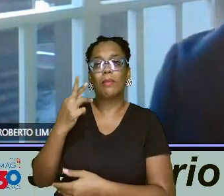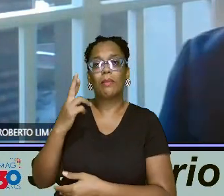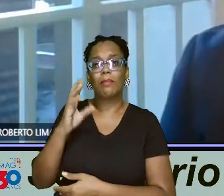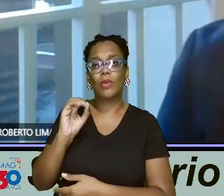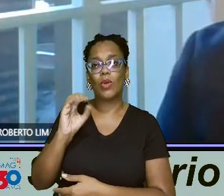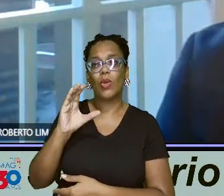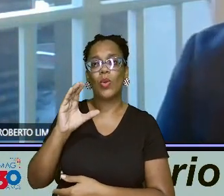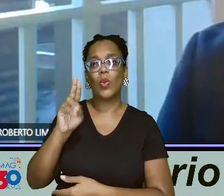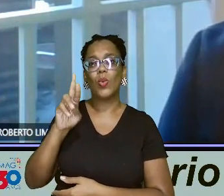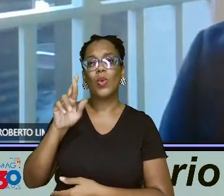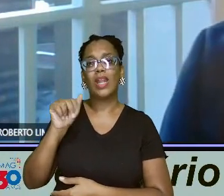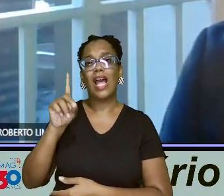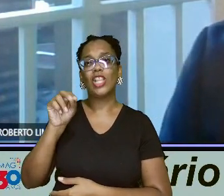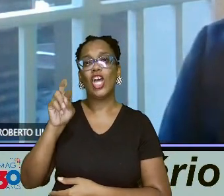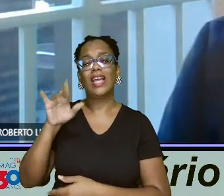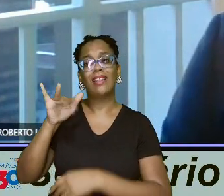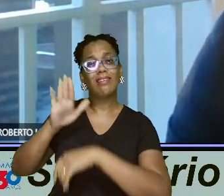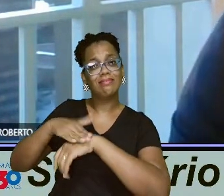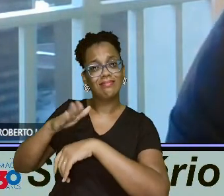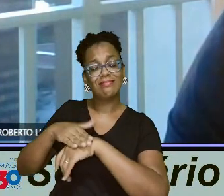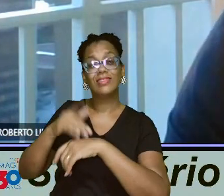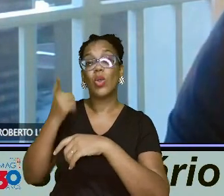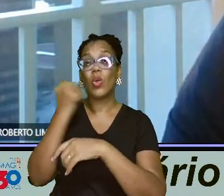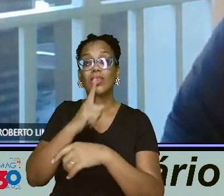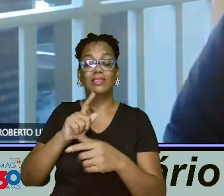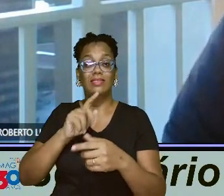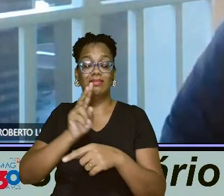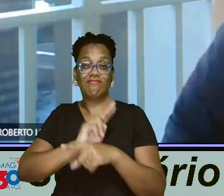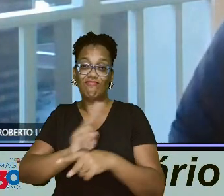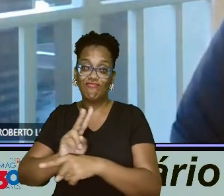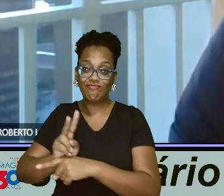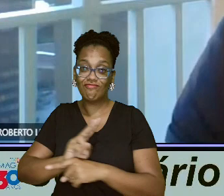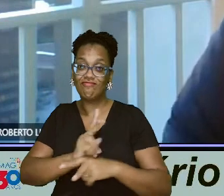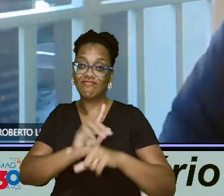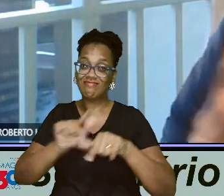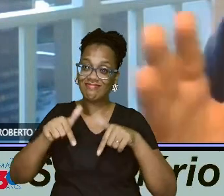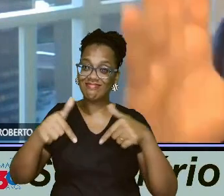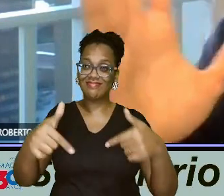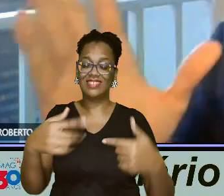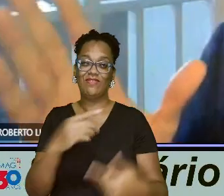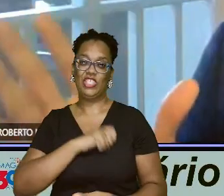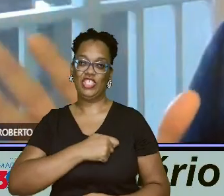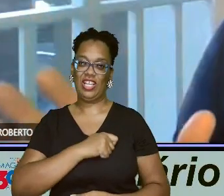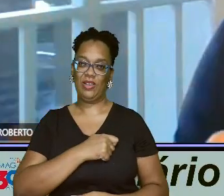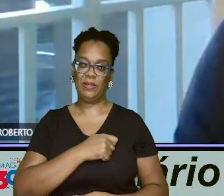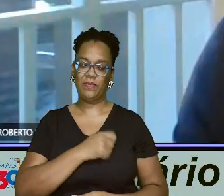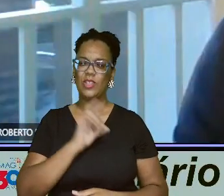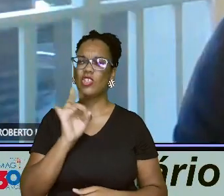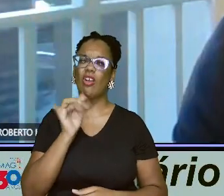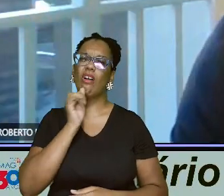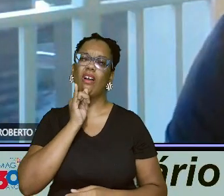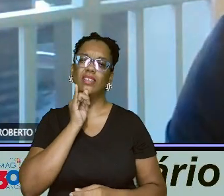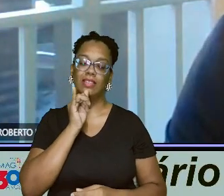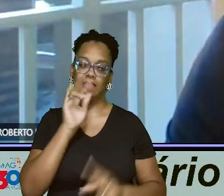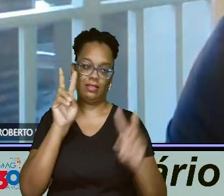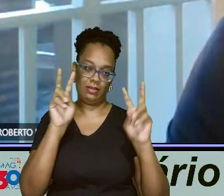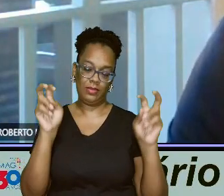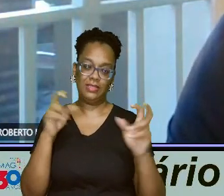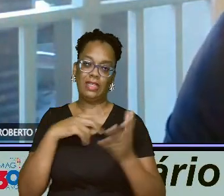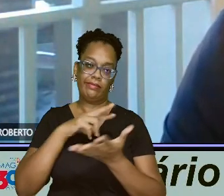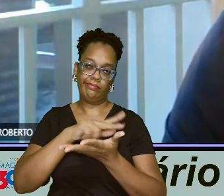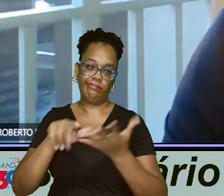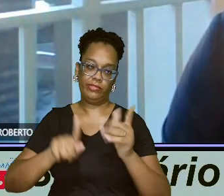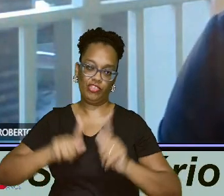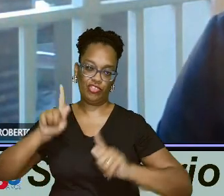revisão dos procedimentos de execução fiscal. Tá? Então, só a título de exemplo, há várias estatísticas sobre a